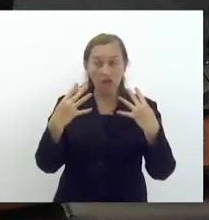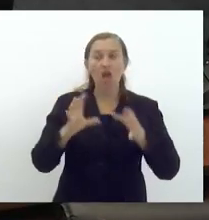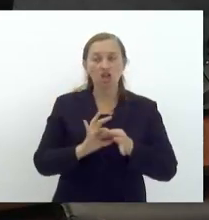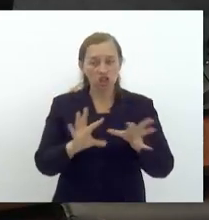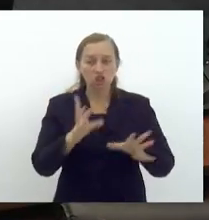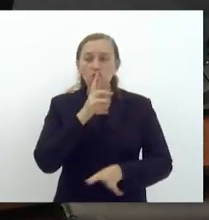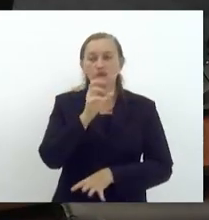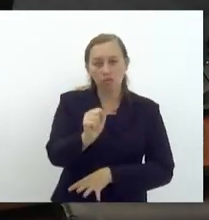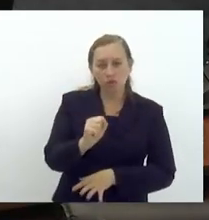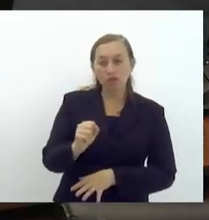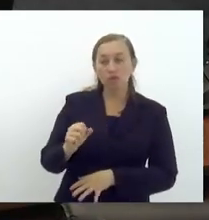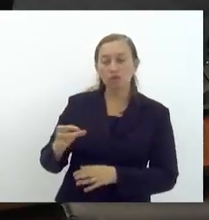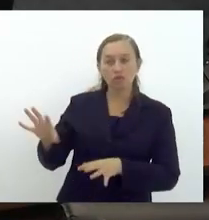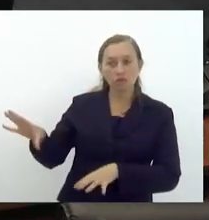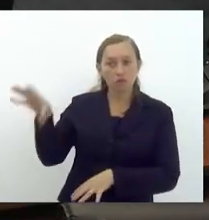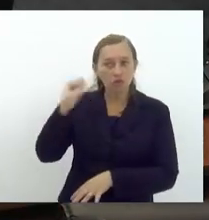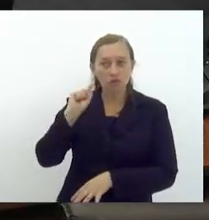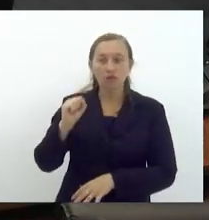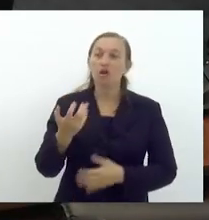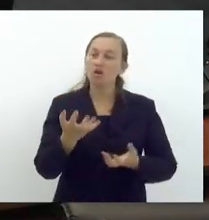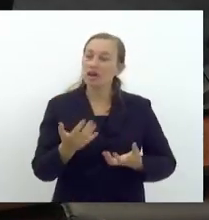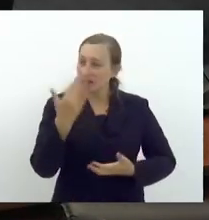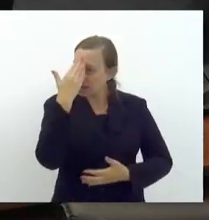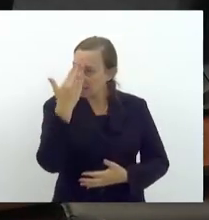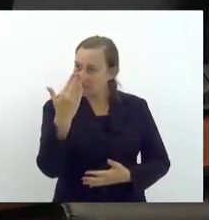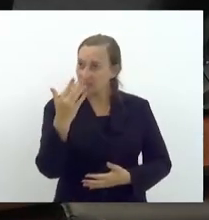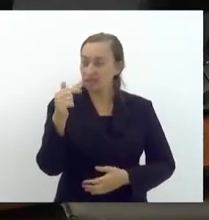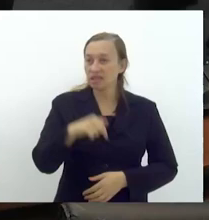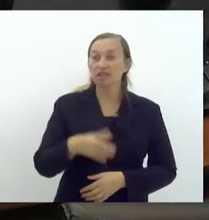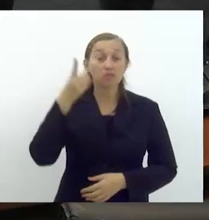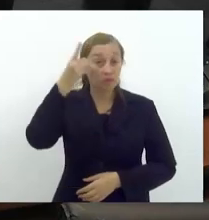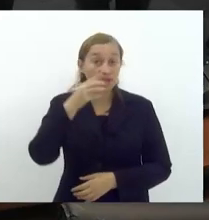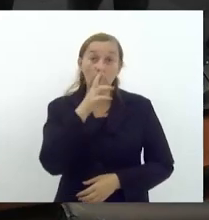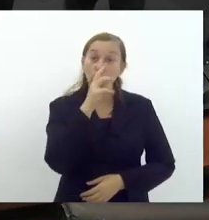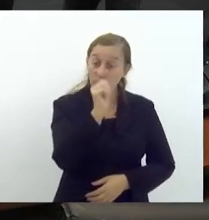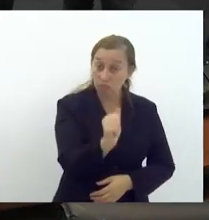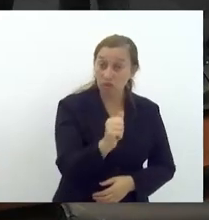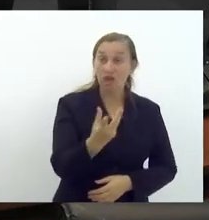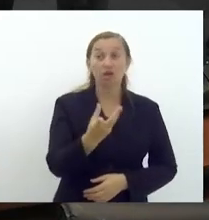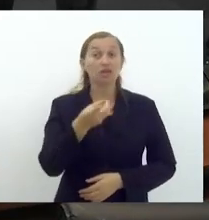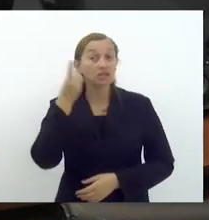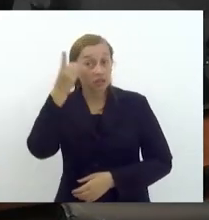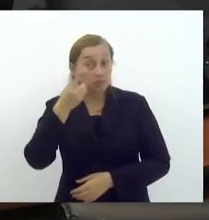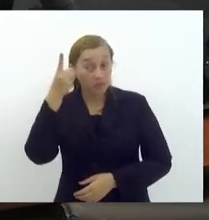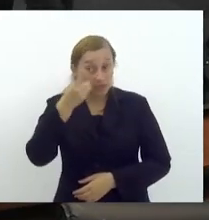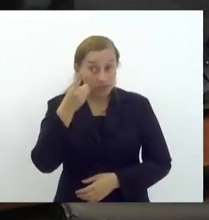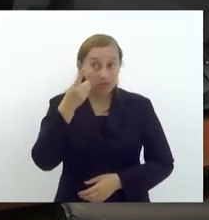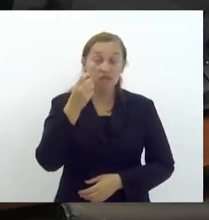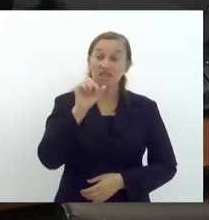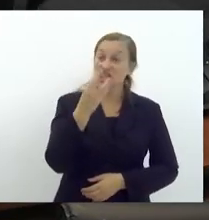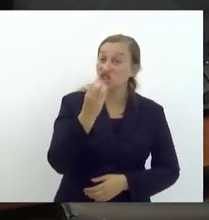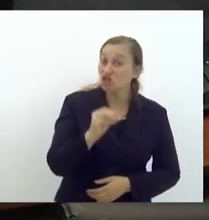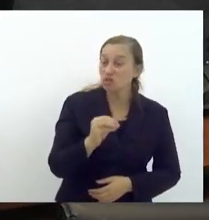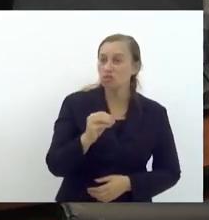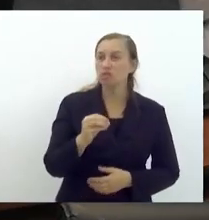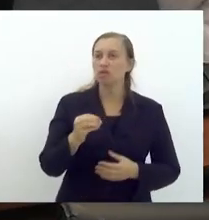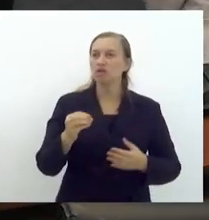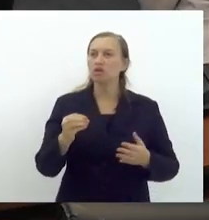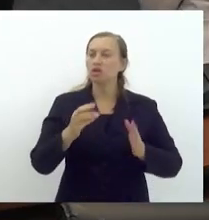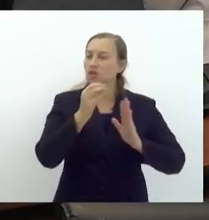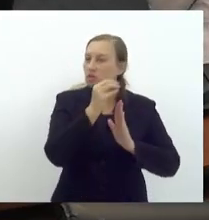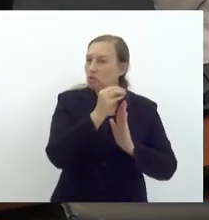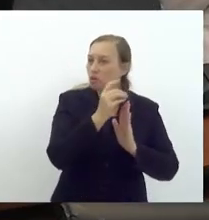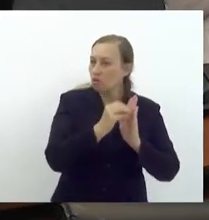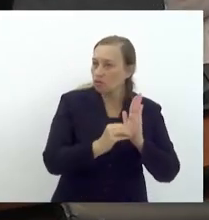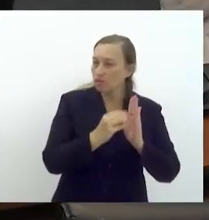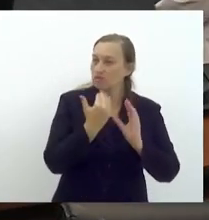emprestar eu quero agradecer aqui ao Deputado Rodrigo Amorim é o deputado Serginho que nos enviaram